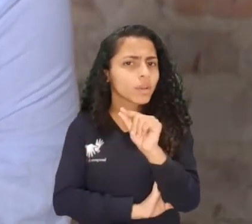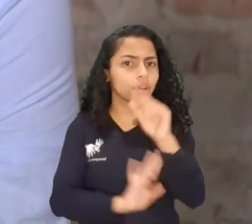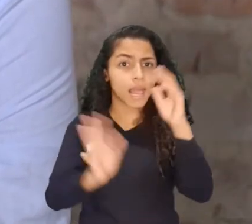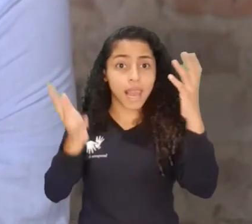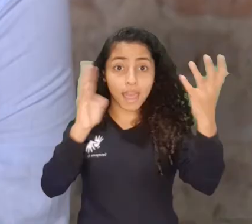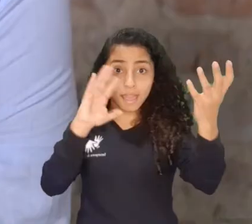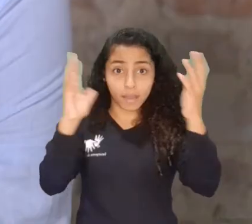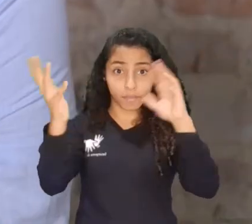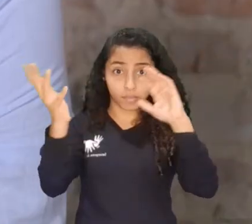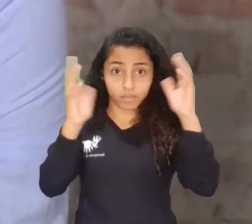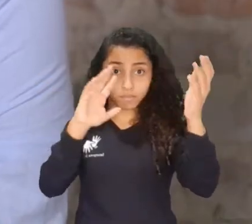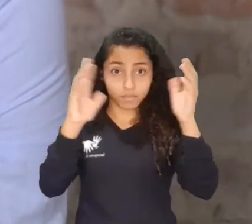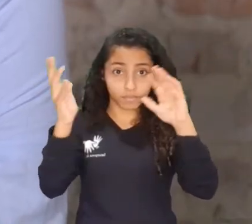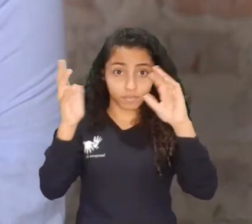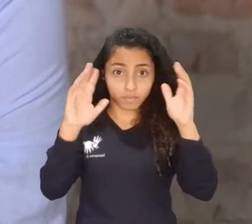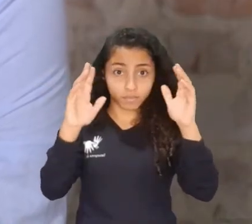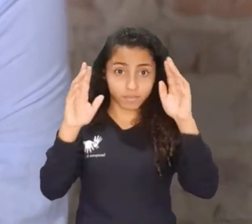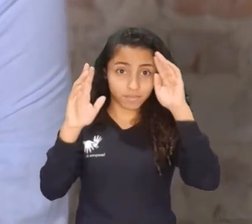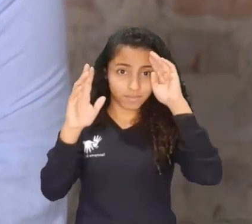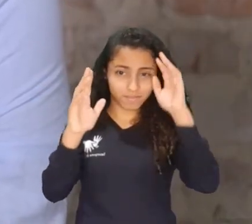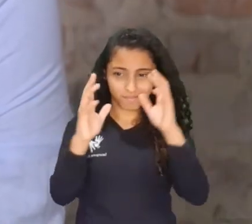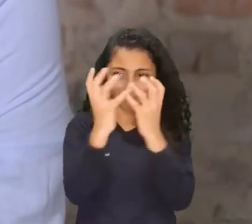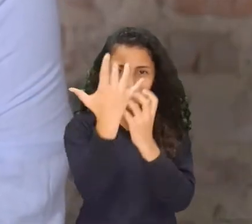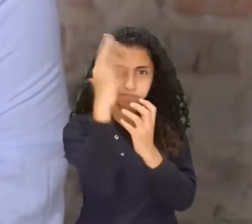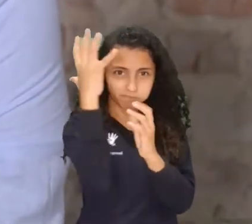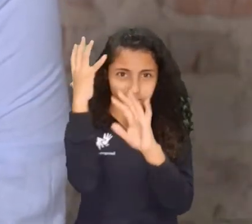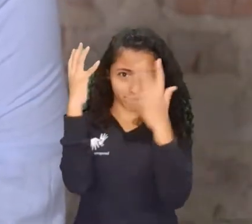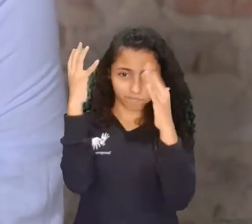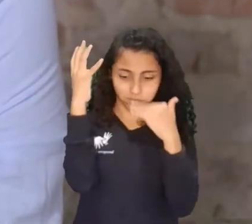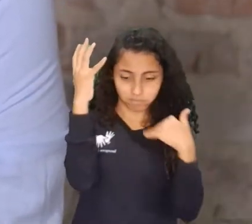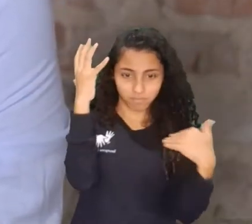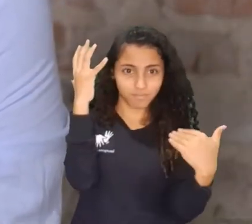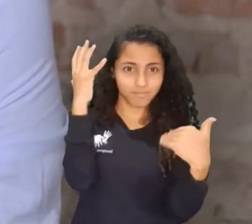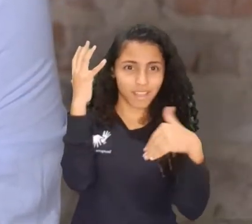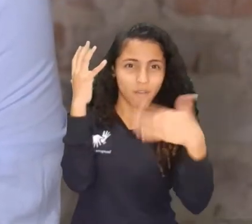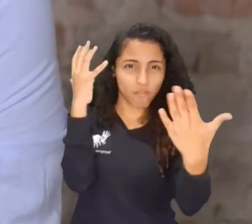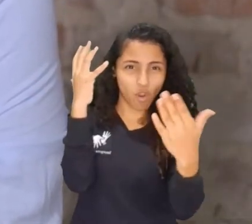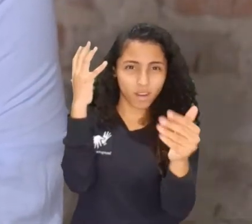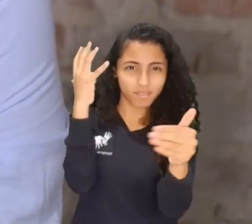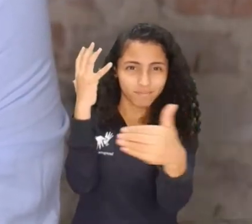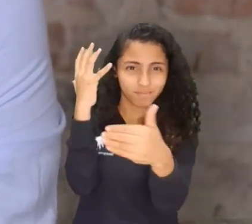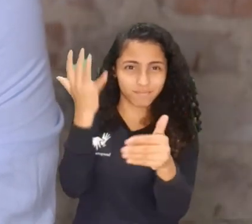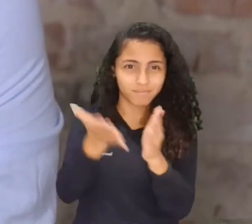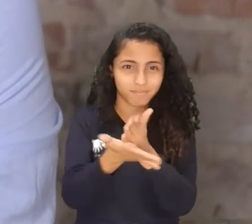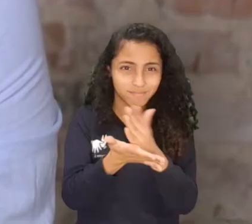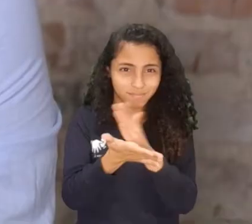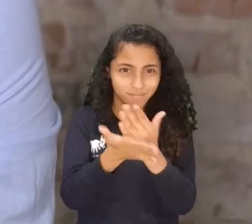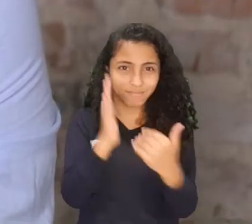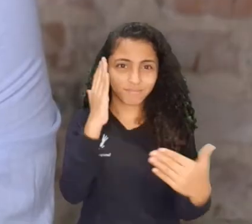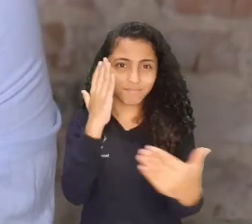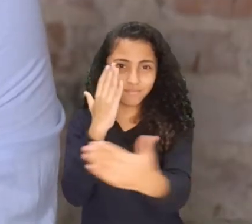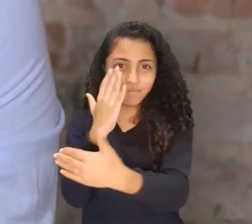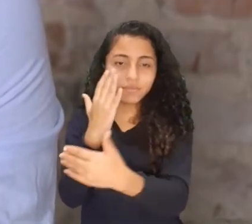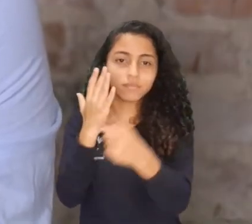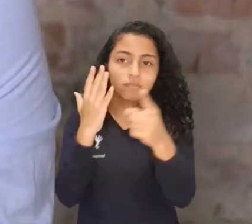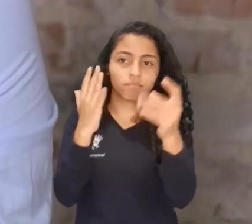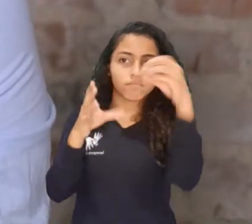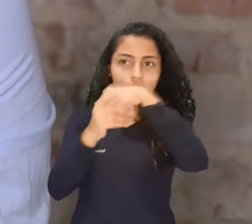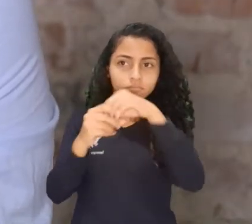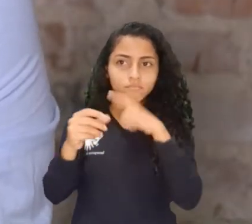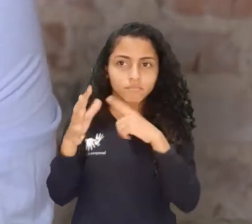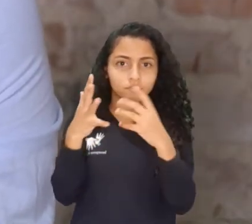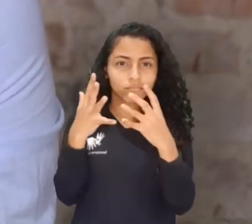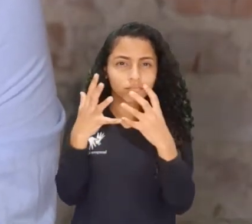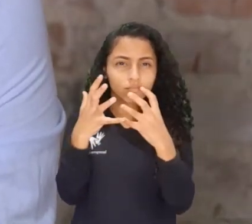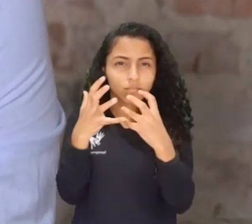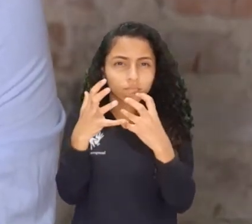especialmente a borda da floresta, e aquelas condições para as árvores que são amazônicas, de uma área muito úmida e muito quente, começam a